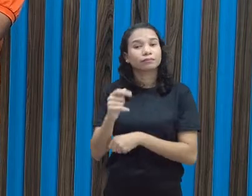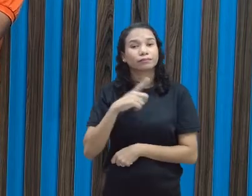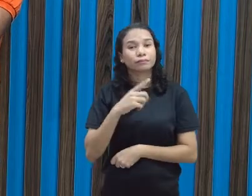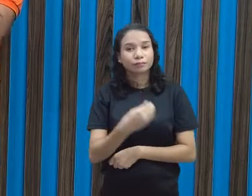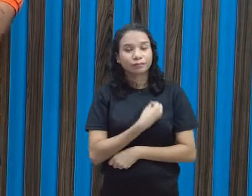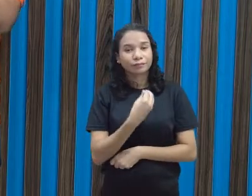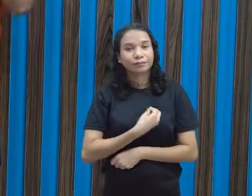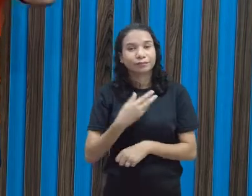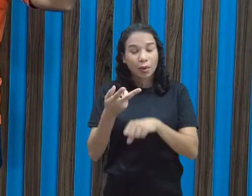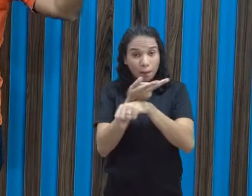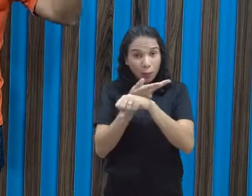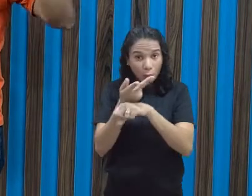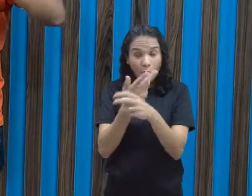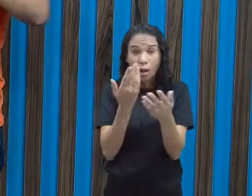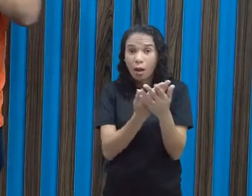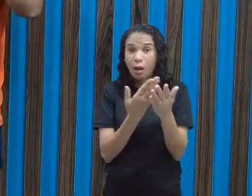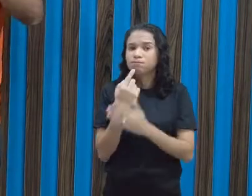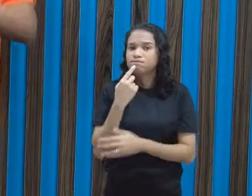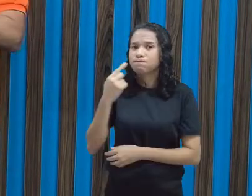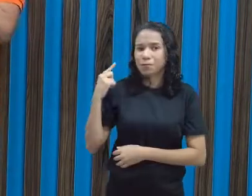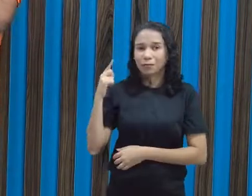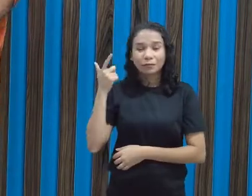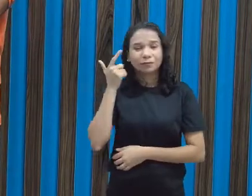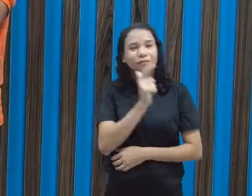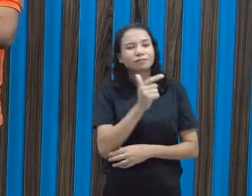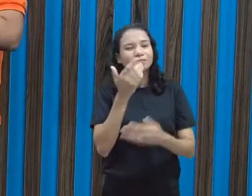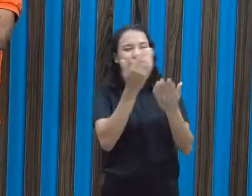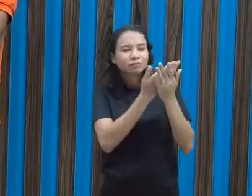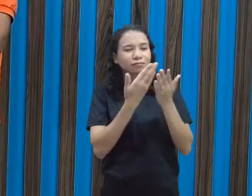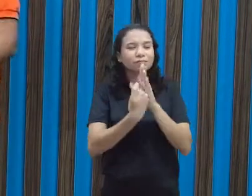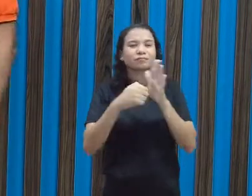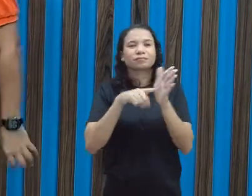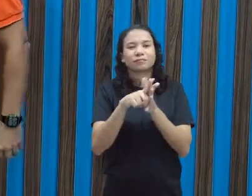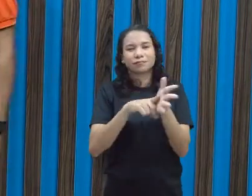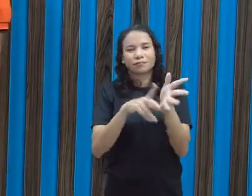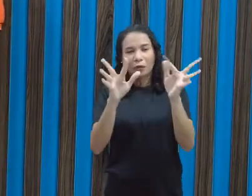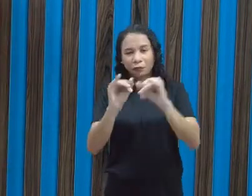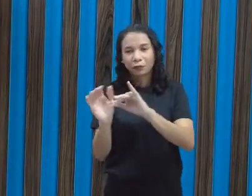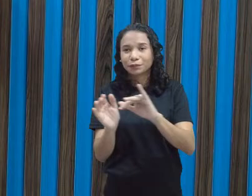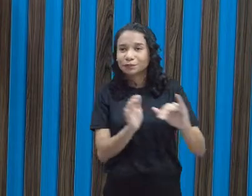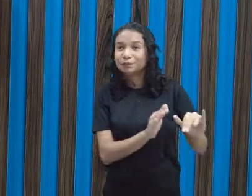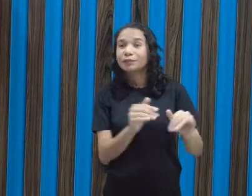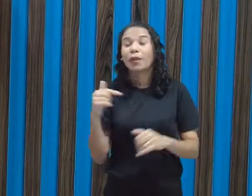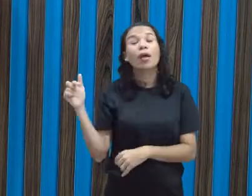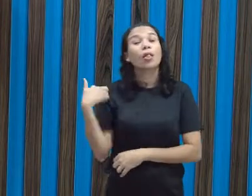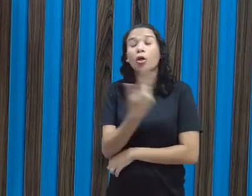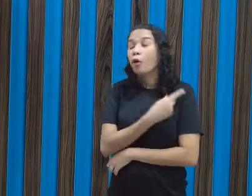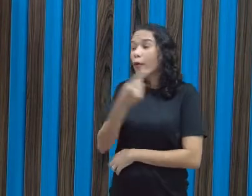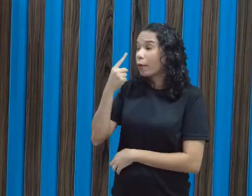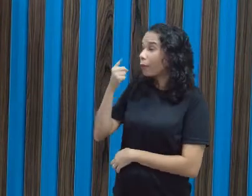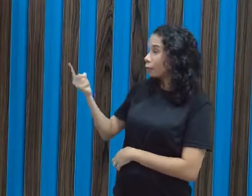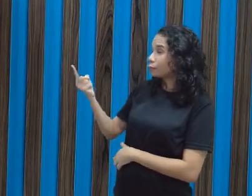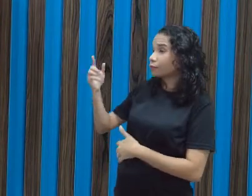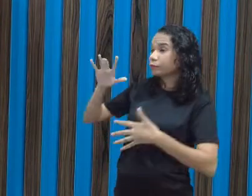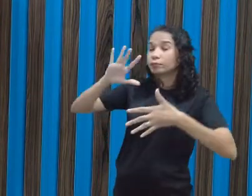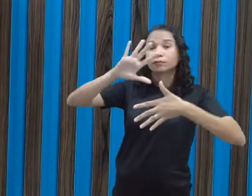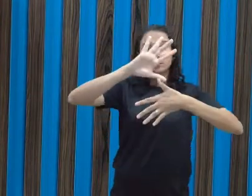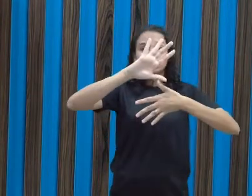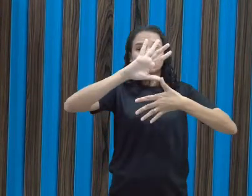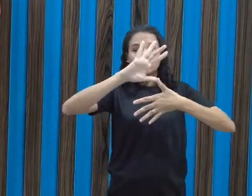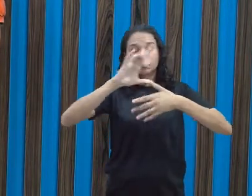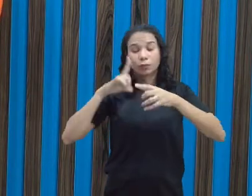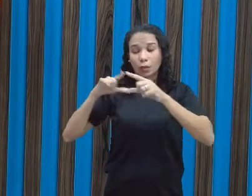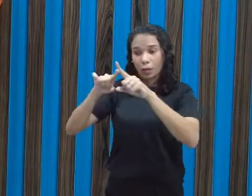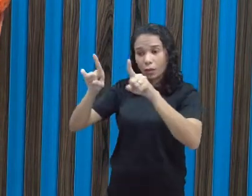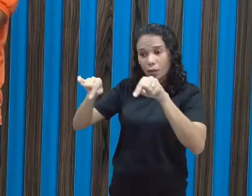vai lá e procura as aulas anteriores para ver esses conceitos, ou pesquisa, enfim. Então aqui a gente tem, né, um mapa com a legenda aqui ao lado, e